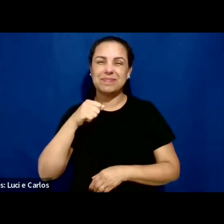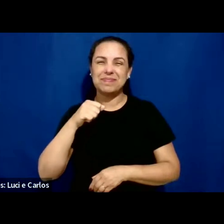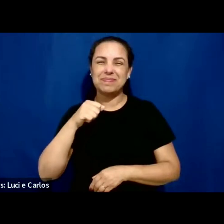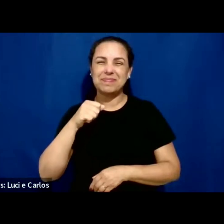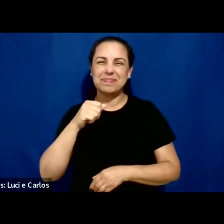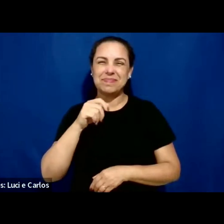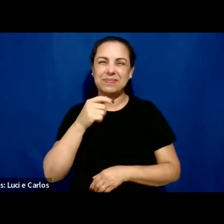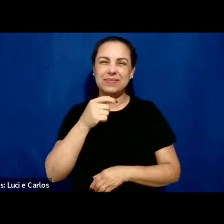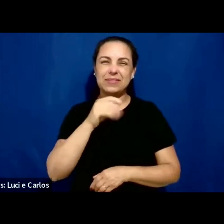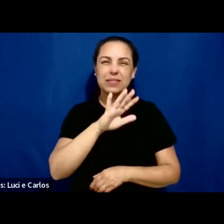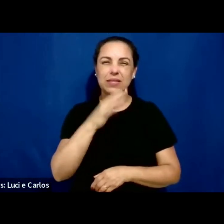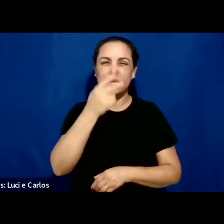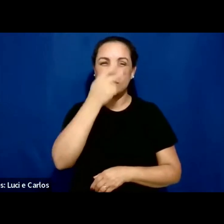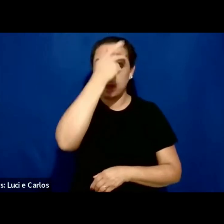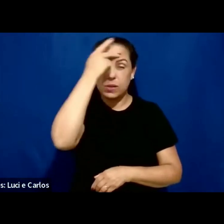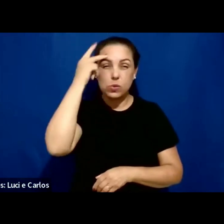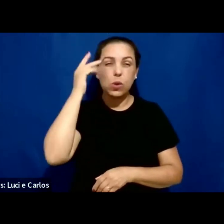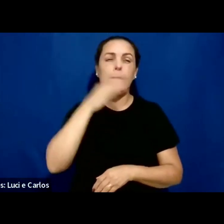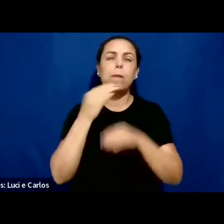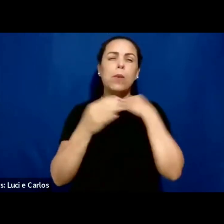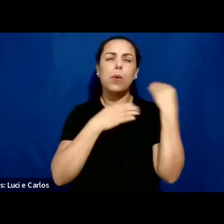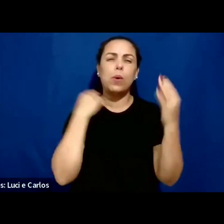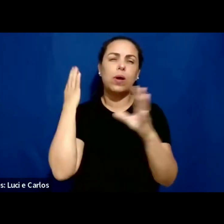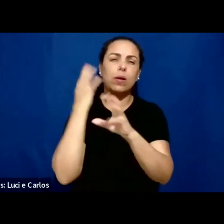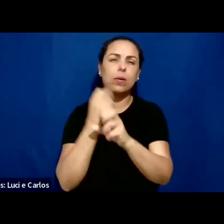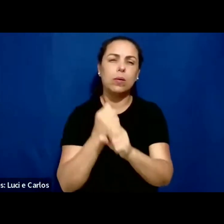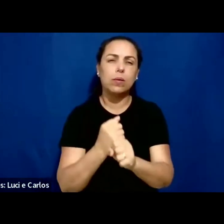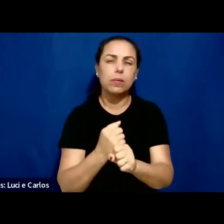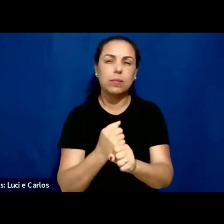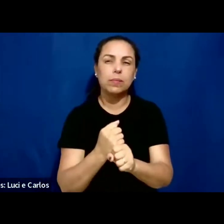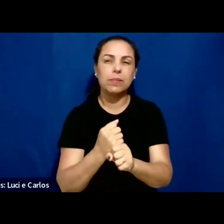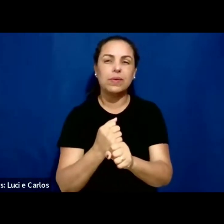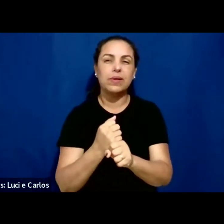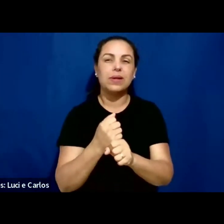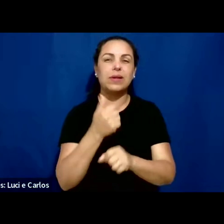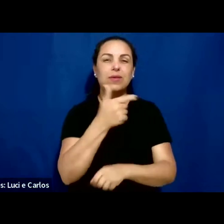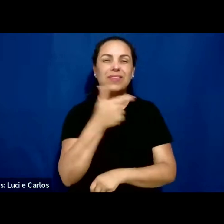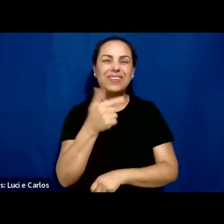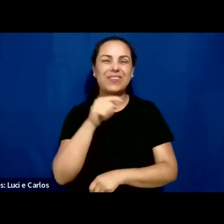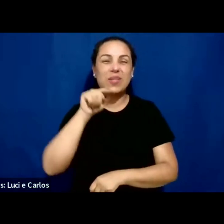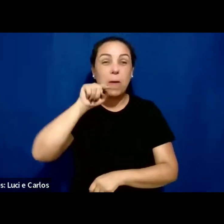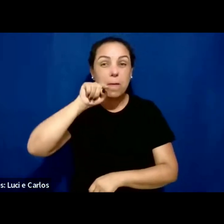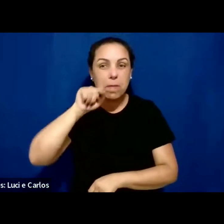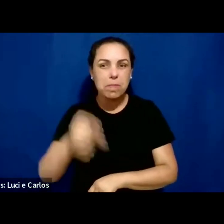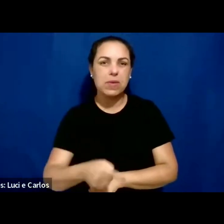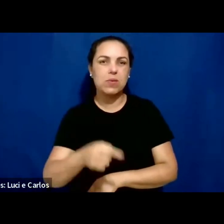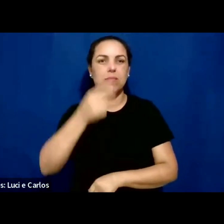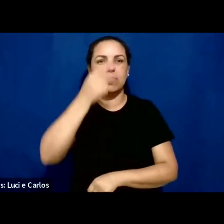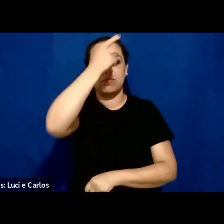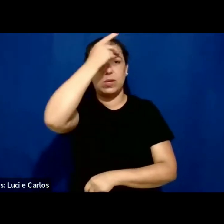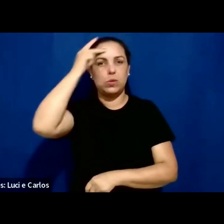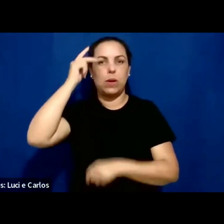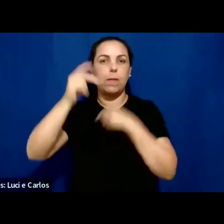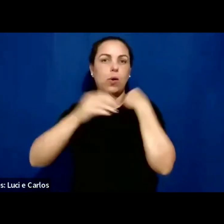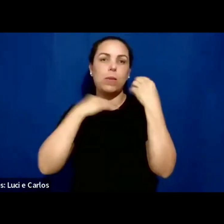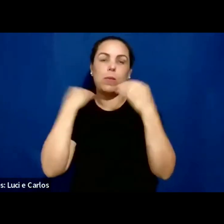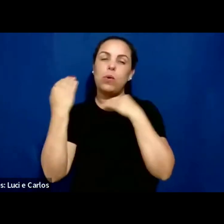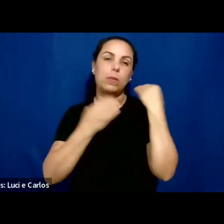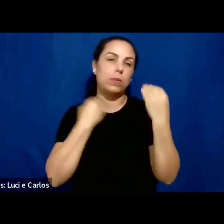eita, mil pessoas. Tomar um pouquinho de água tratada magneticamente para ver se a garganta melhora mais um